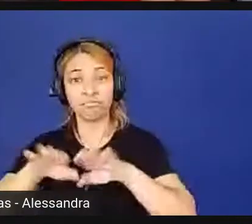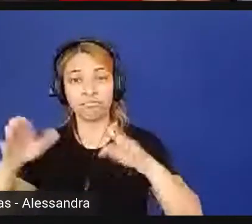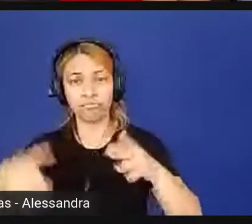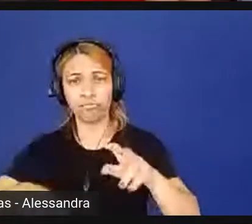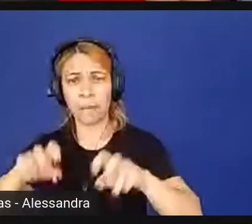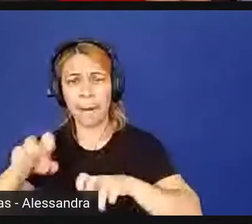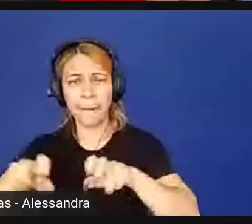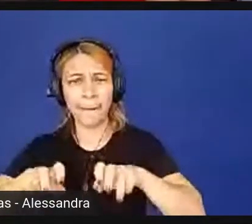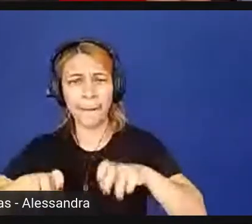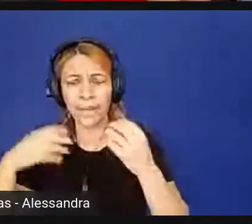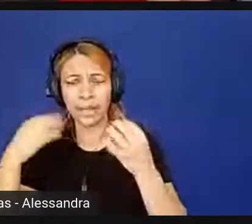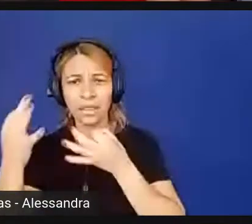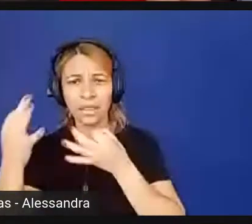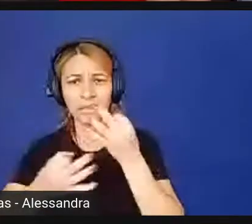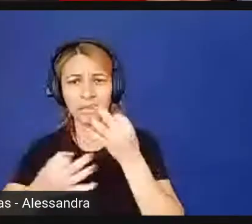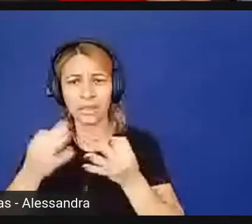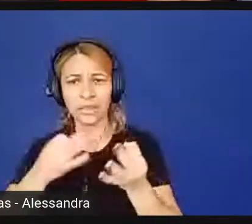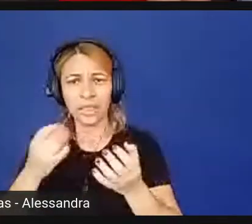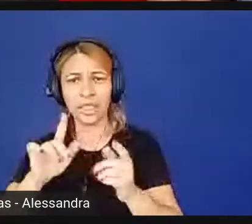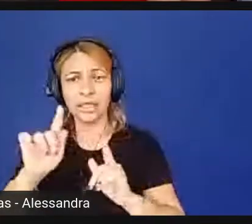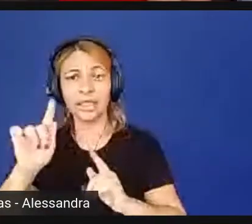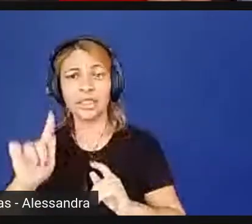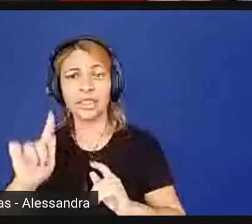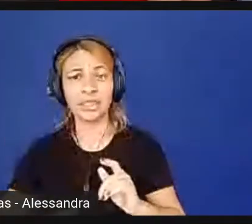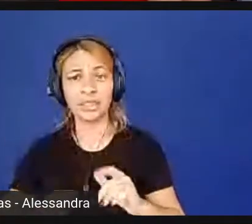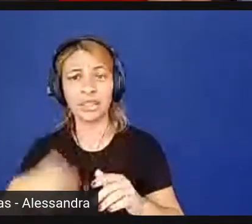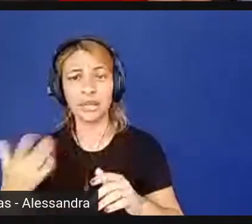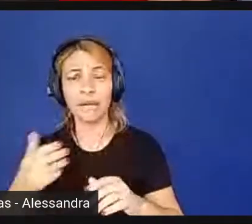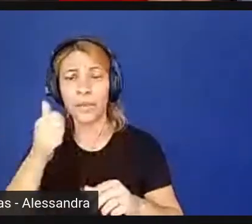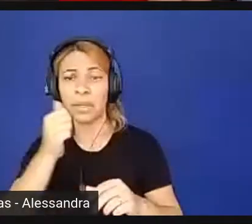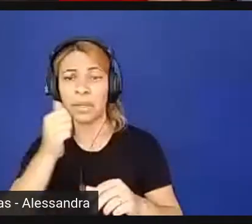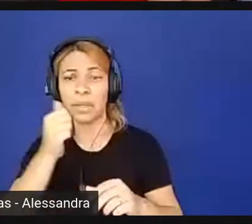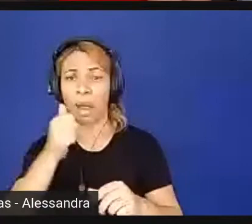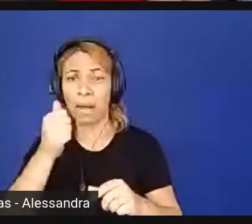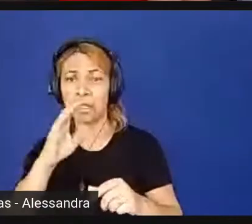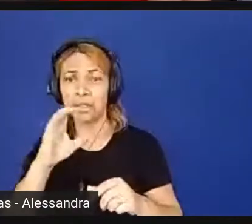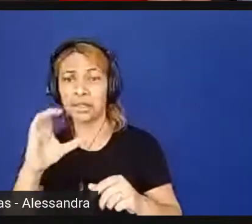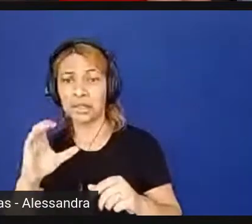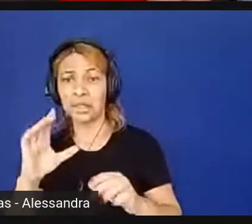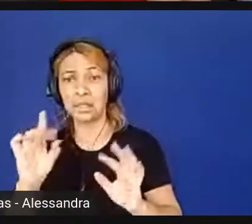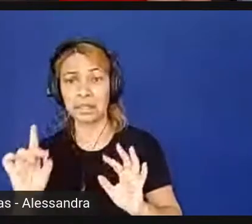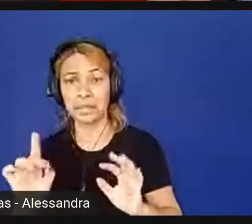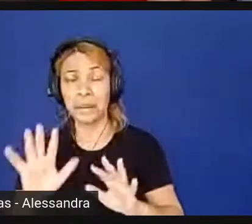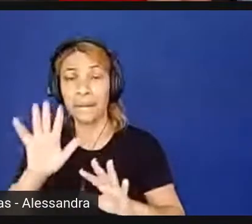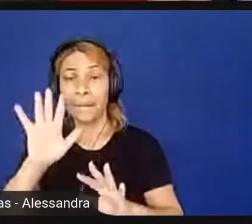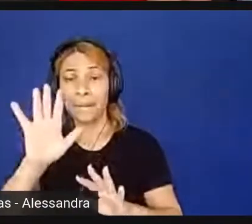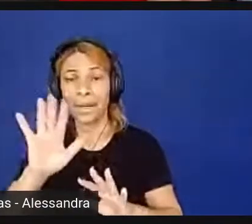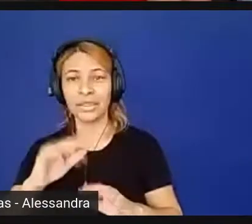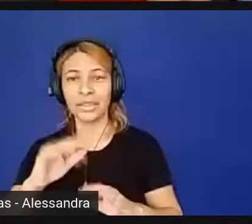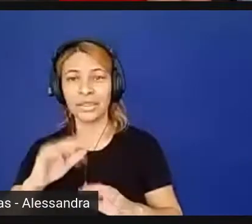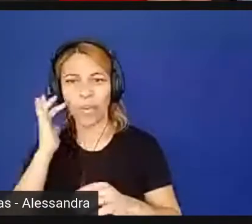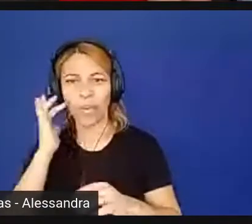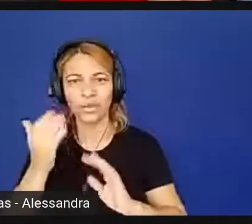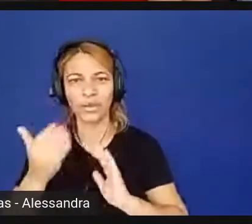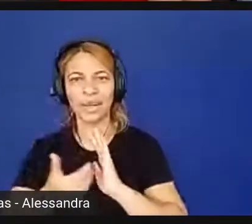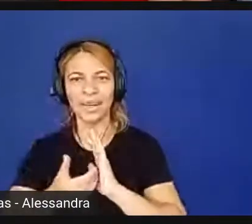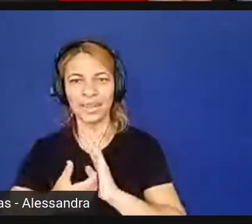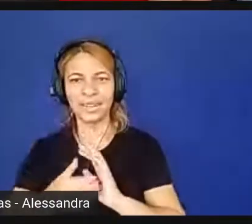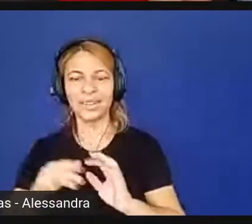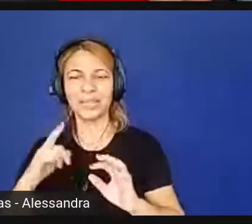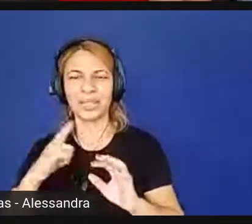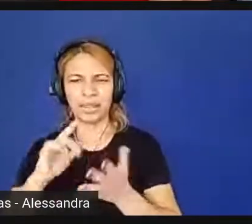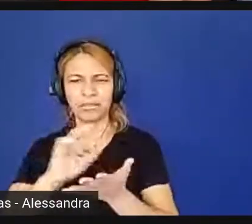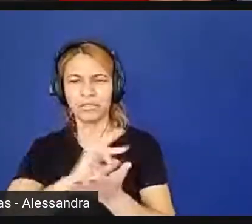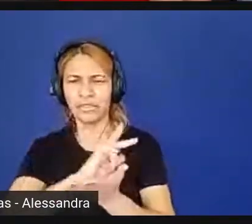as balizas da minha gestão são A, B e C. Eu acho que a Câmara, nesses 2 anos, tem que funcionar com base em determinados